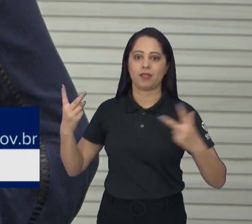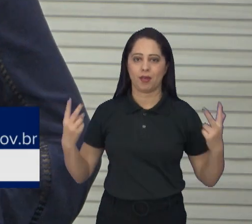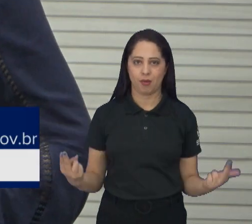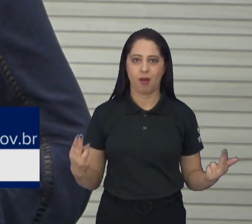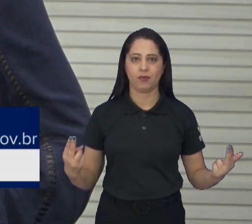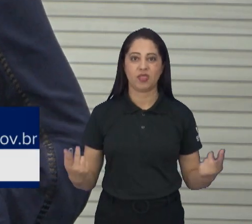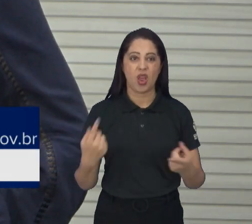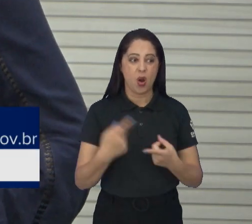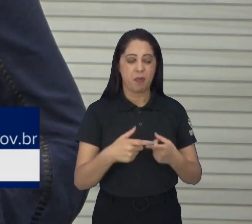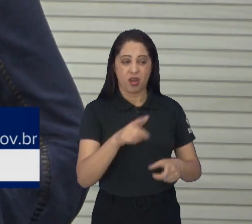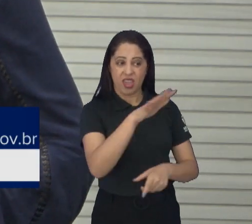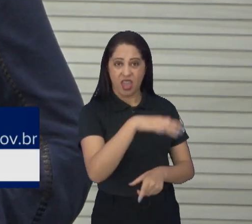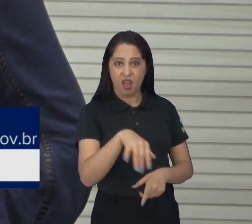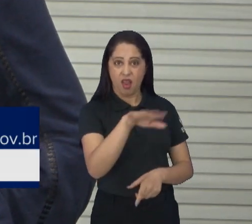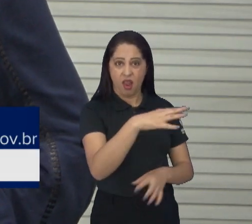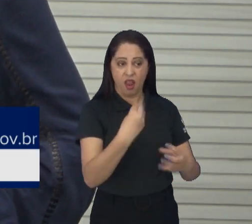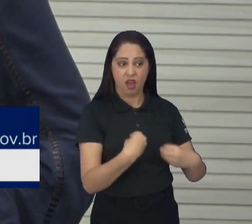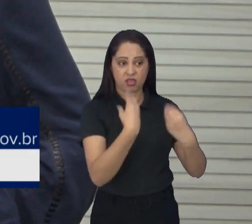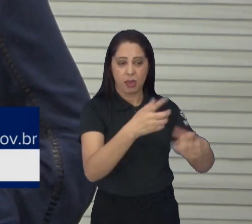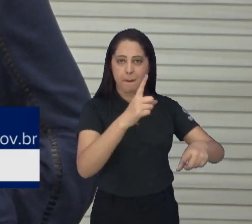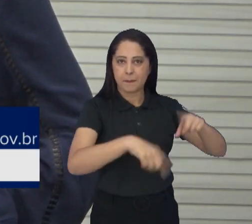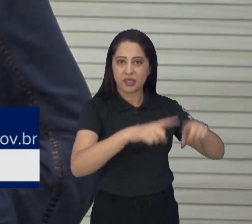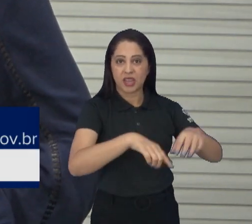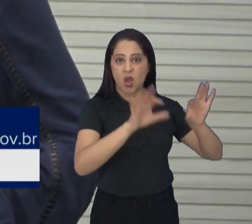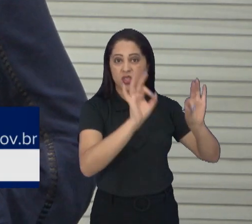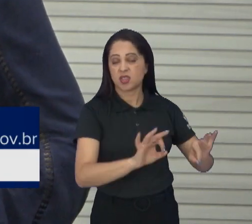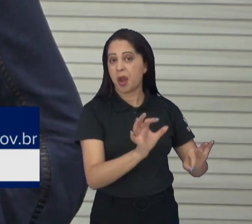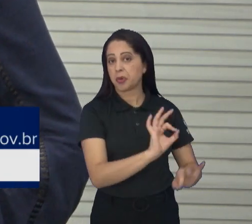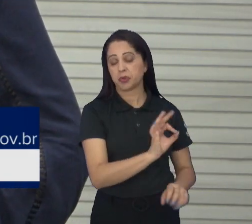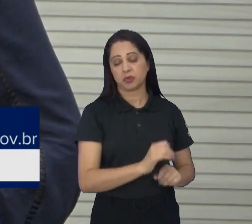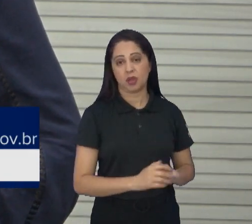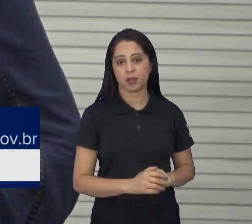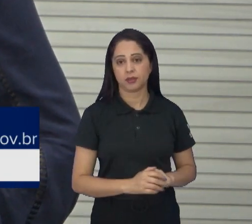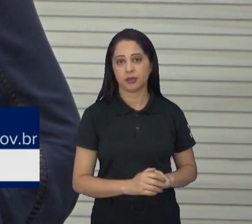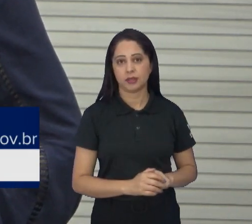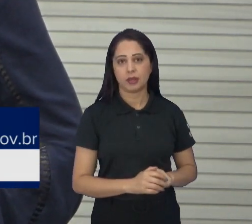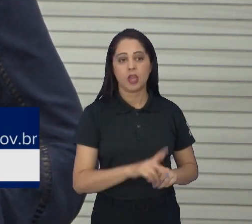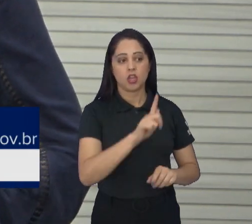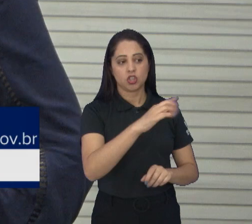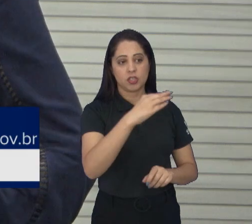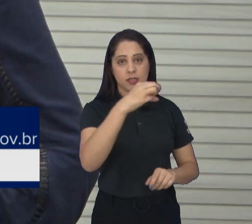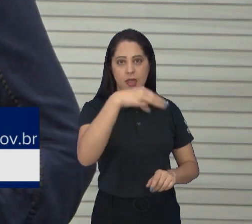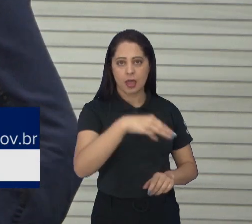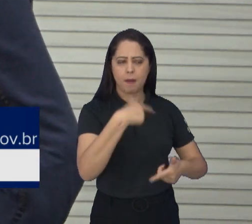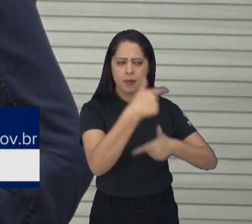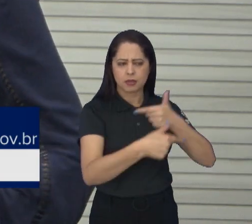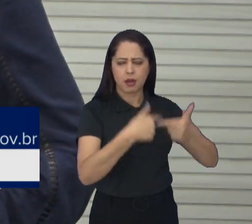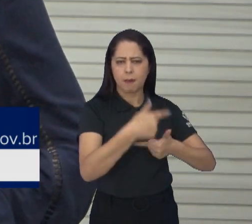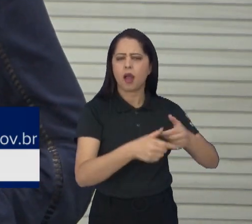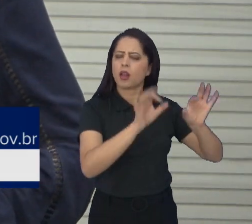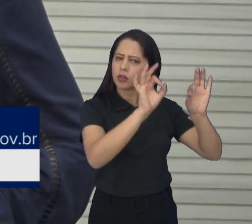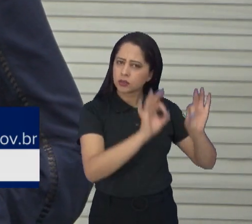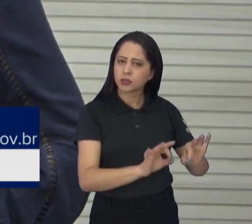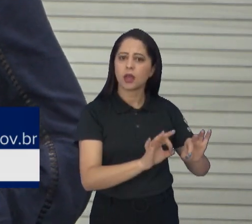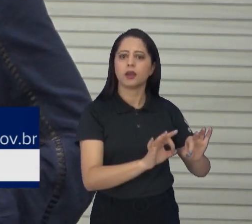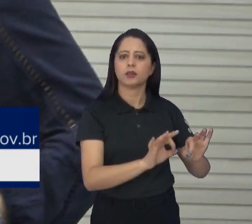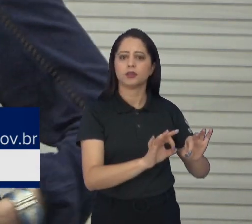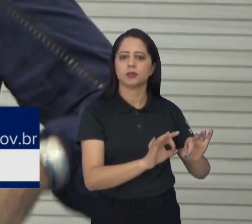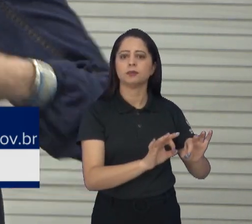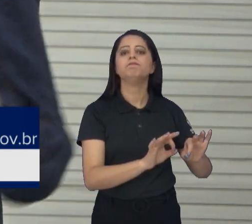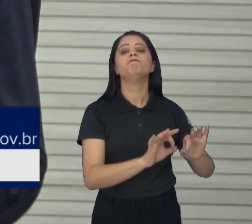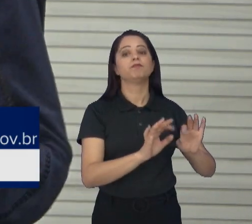suporte para esses profissionais, que sempre trabalharam muito bem. Chegar a esse ponto foi agora, nesse